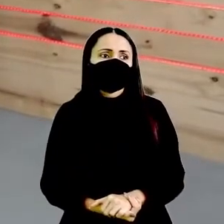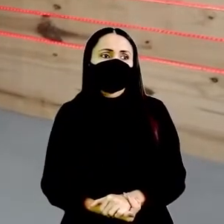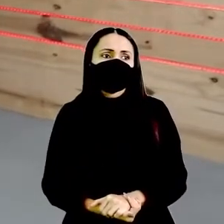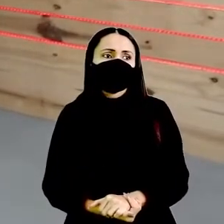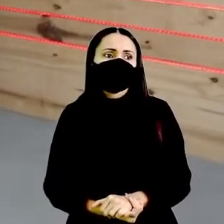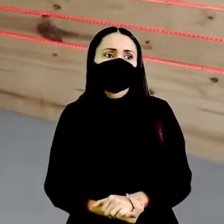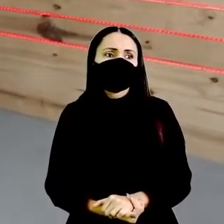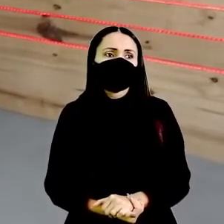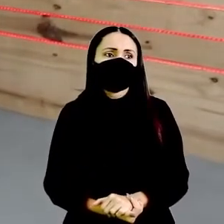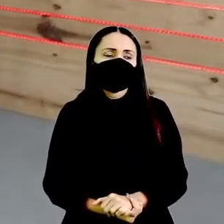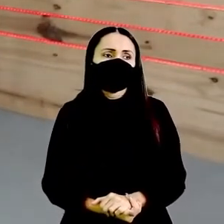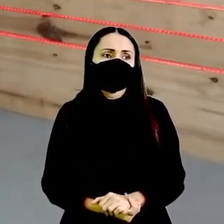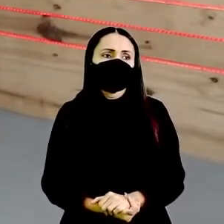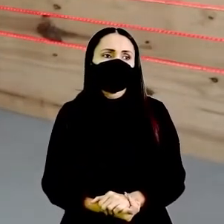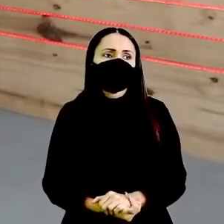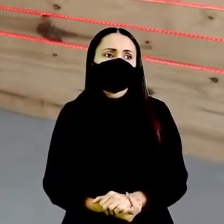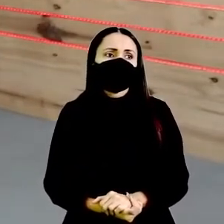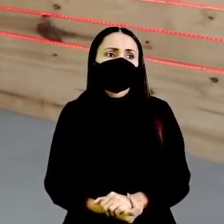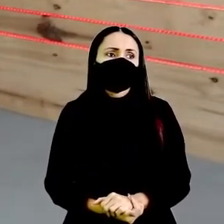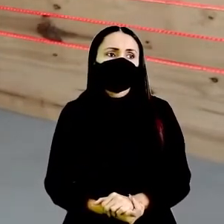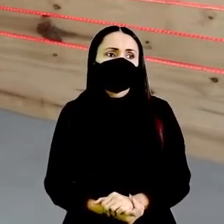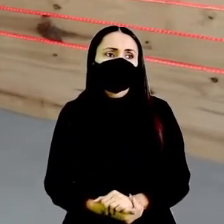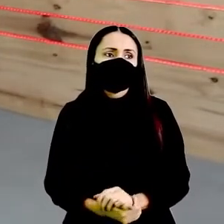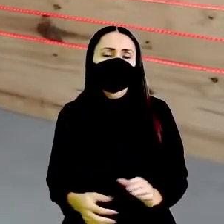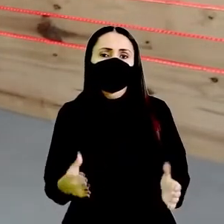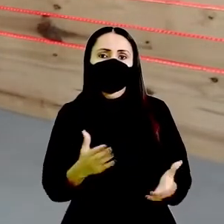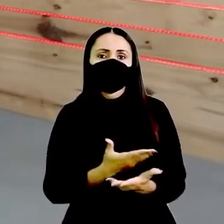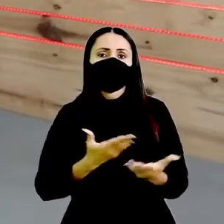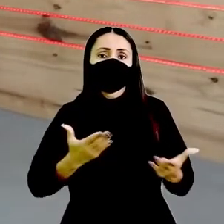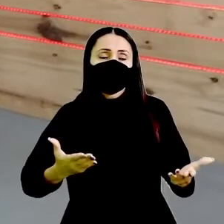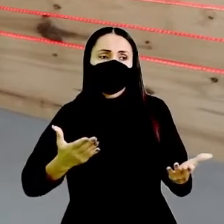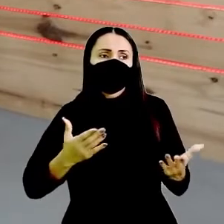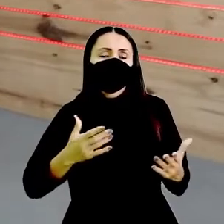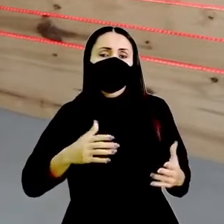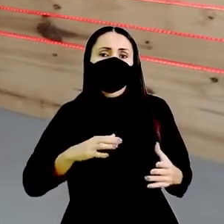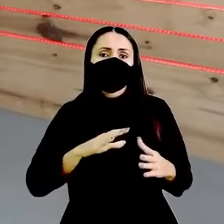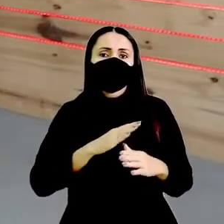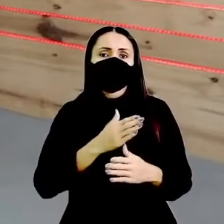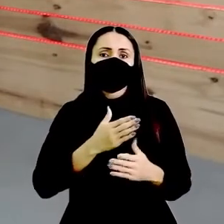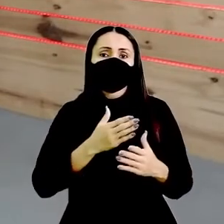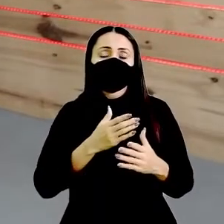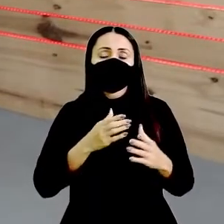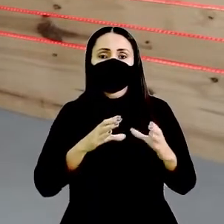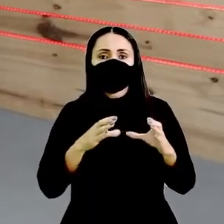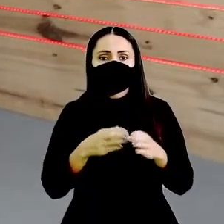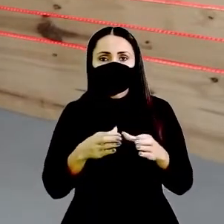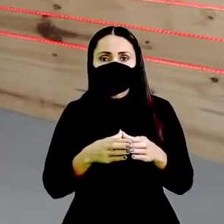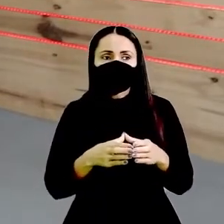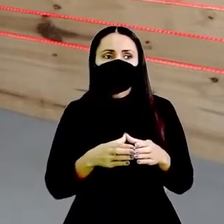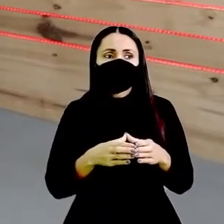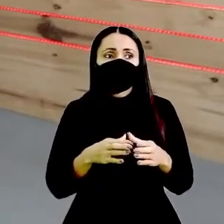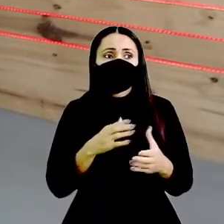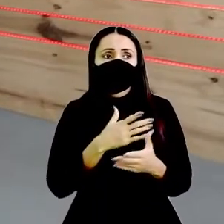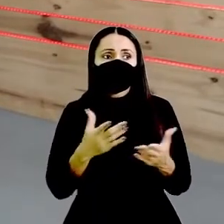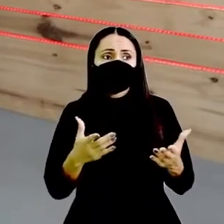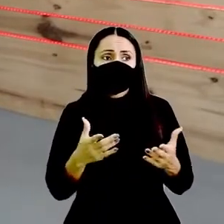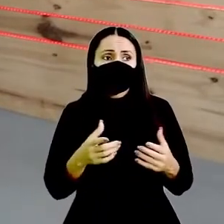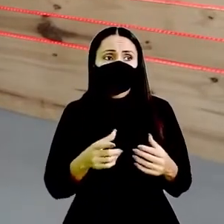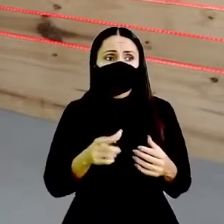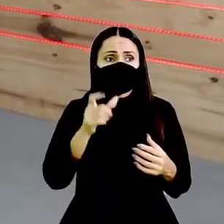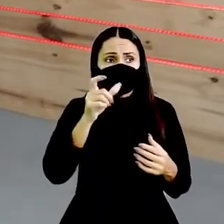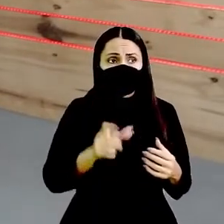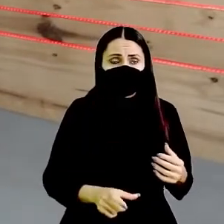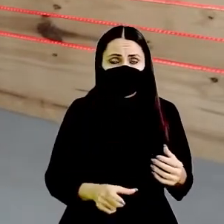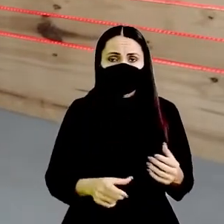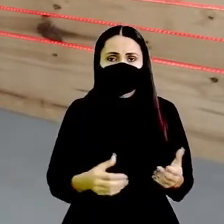Maluía, dar-te-ei, olha que chique. Dar-te-ei um Mas abraço. aí não se Dar-te-ei esqueçam, um abraço. isto é para uma Todo mundo vacinado,